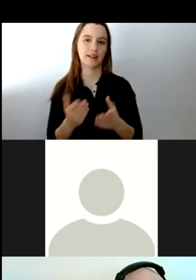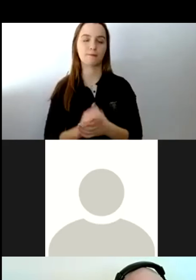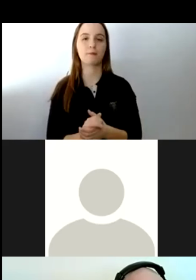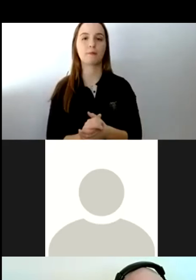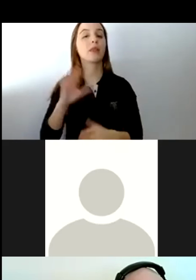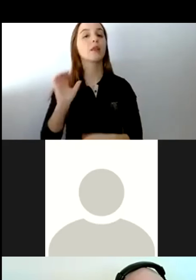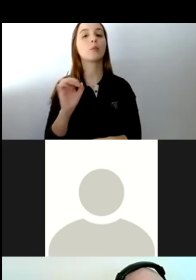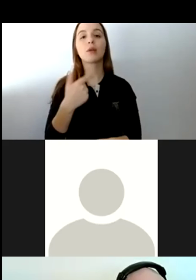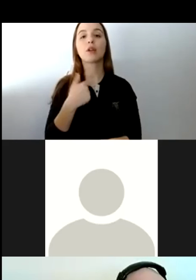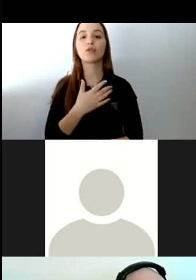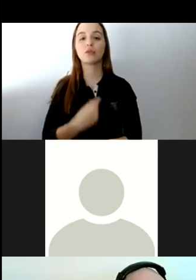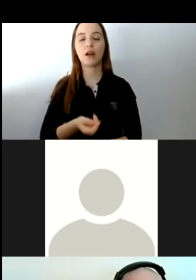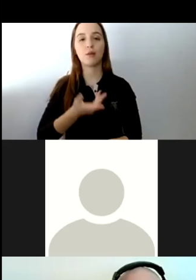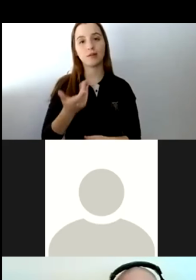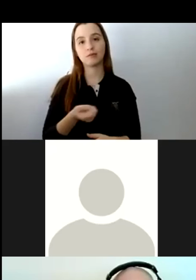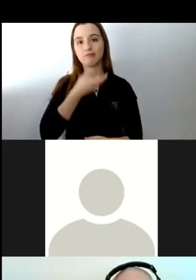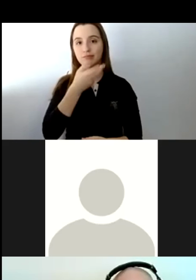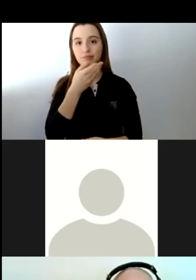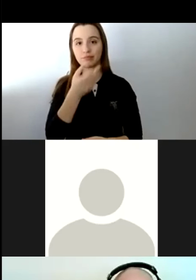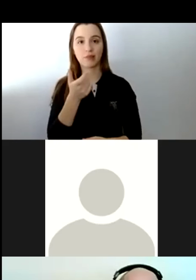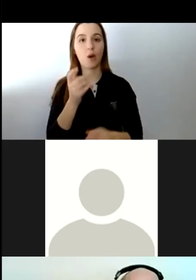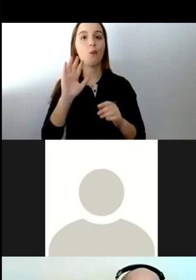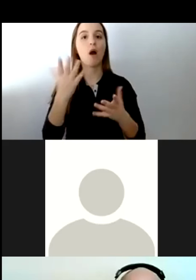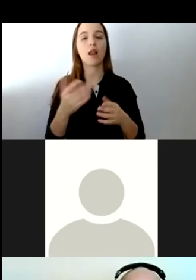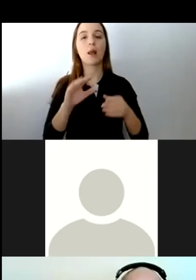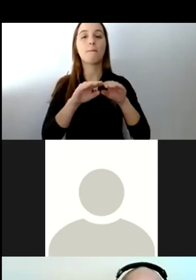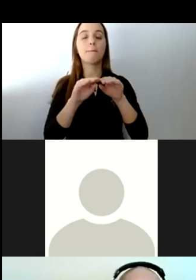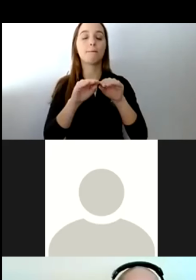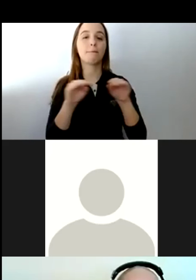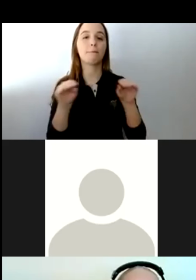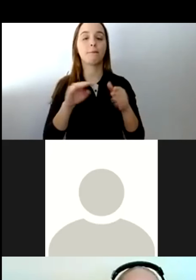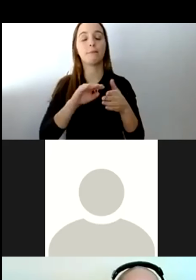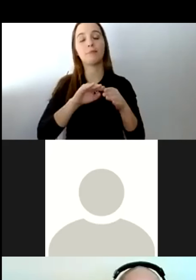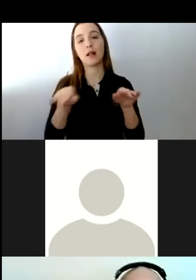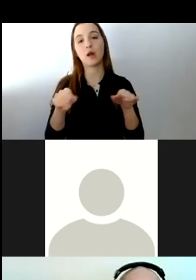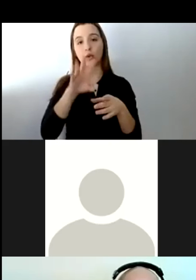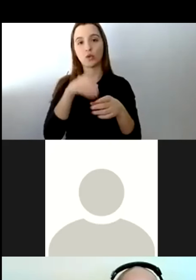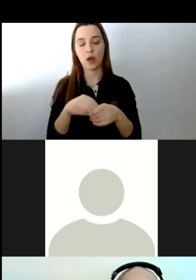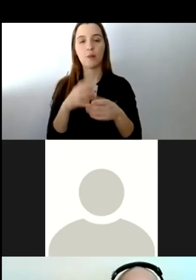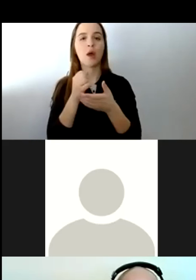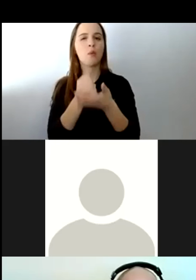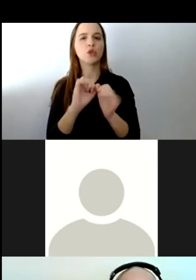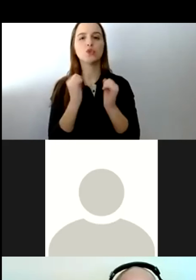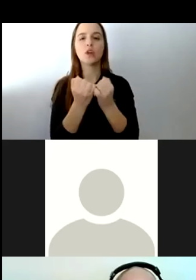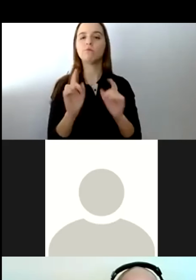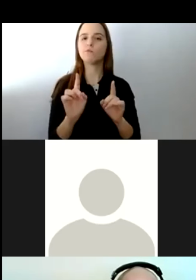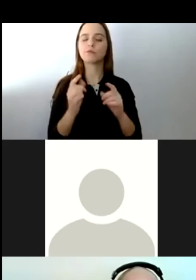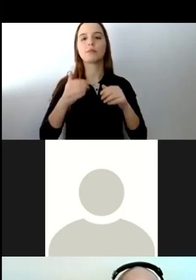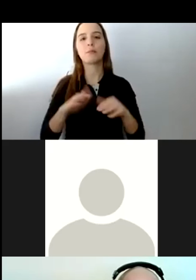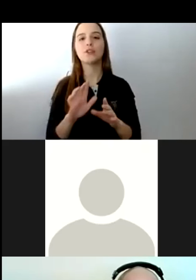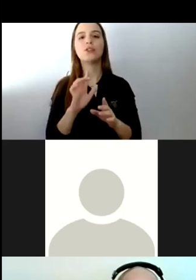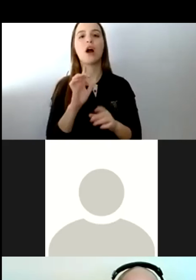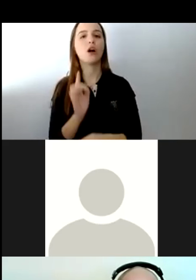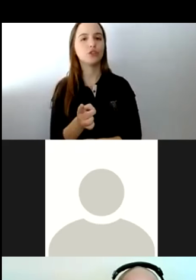Primeiramente, quero-vos falar do balcão da inclusão. Não é um apoio social, mas sim